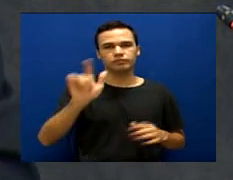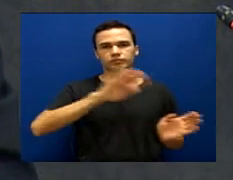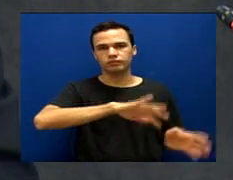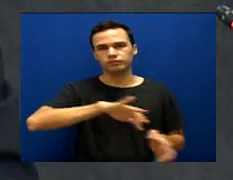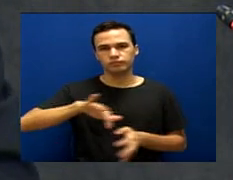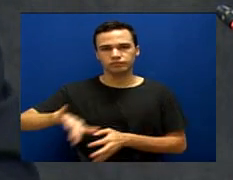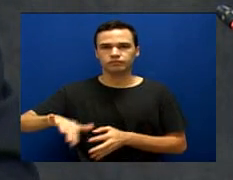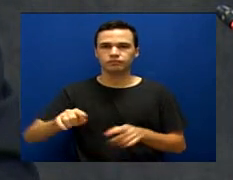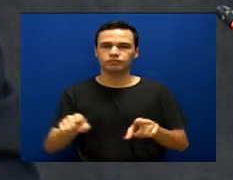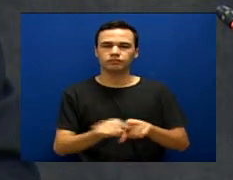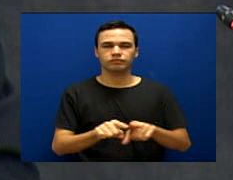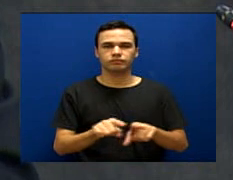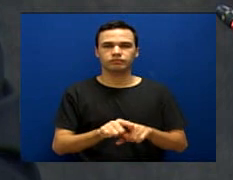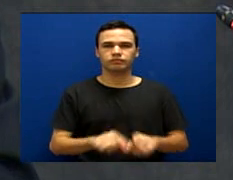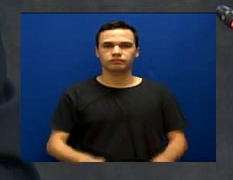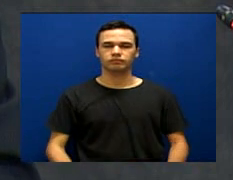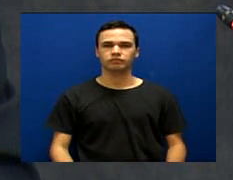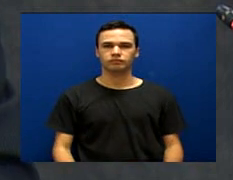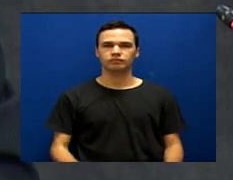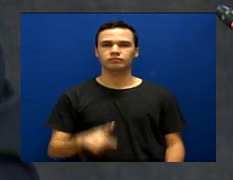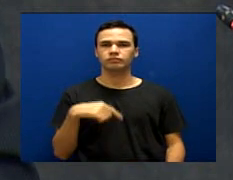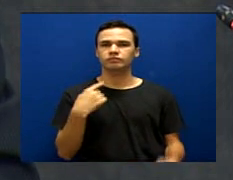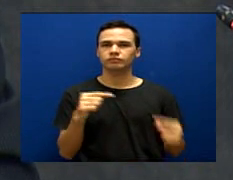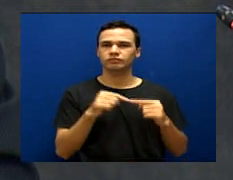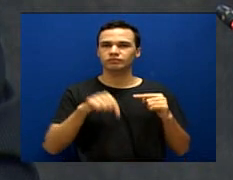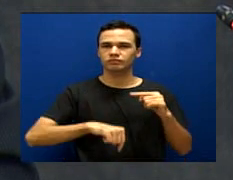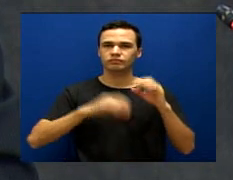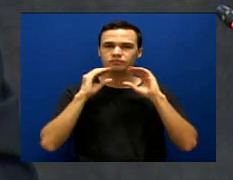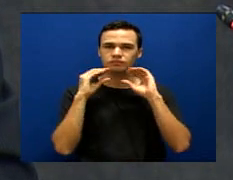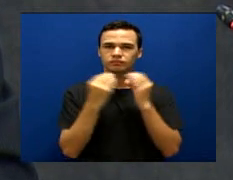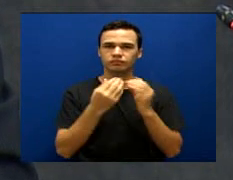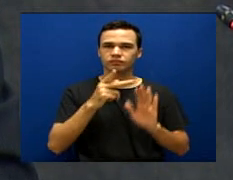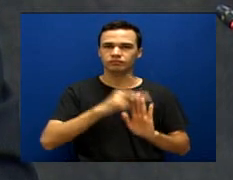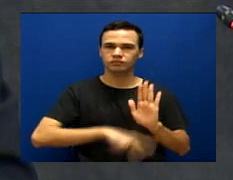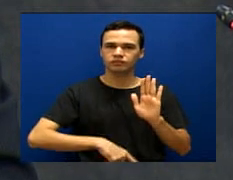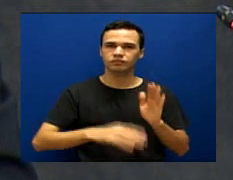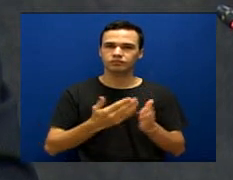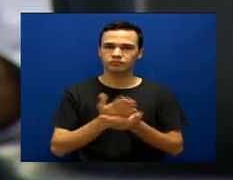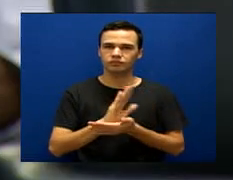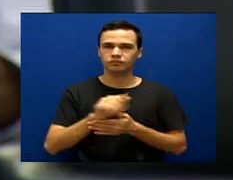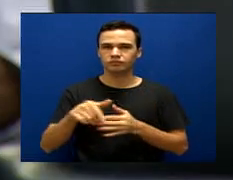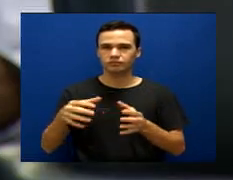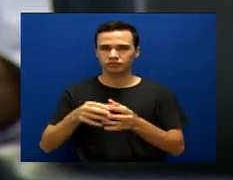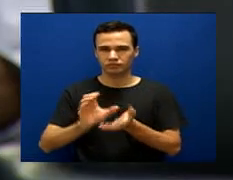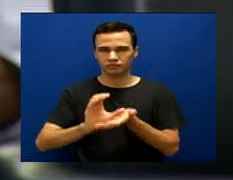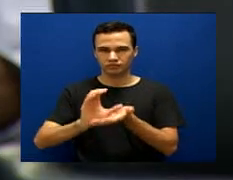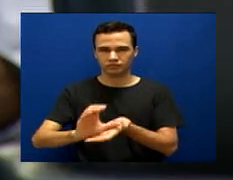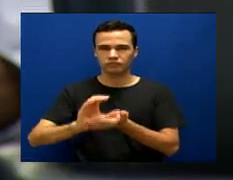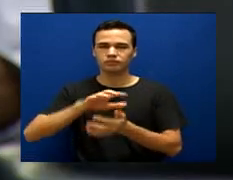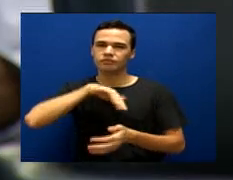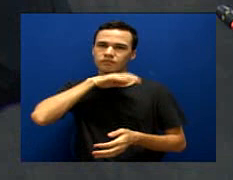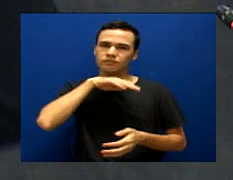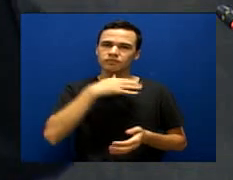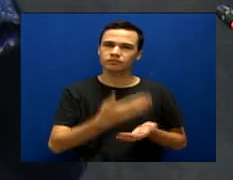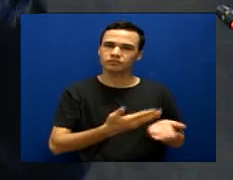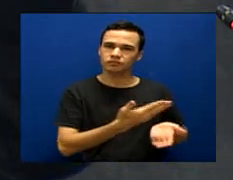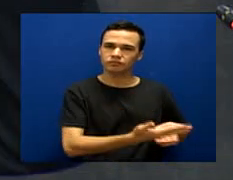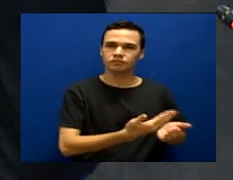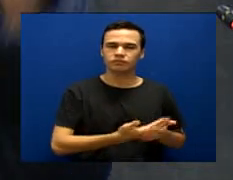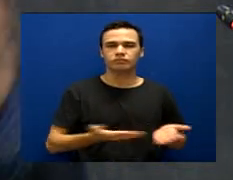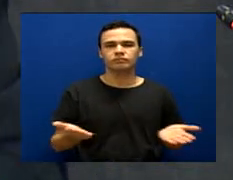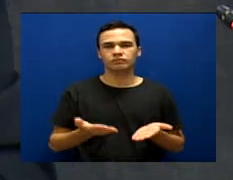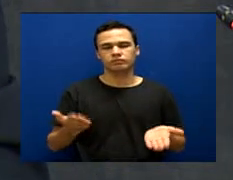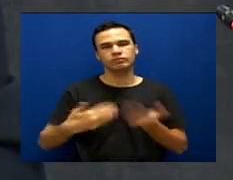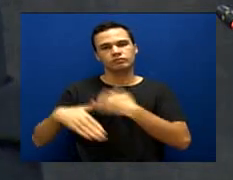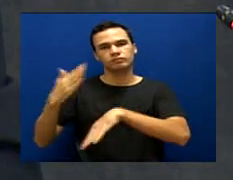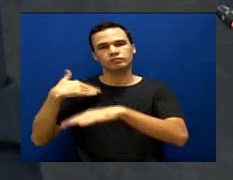muito importante também, aqui com relação à Câmara, é aprovar a criação do Conselho Municipal de Direitos dos Animais. Nós já tínhamos